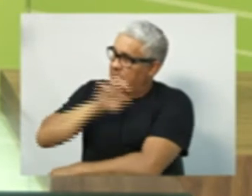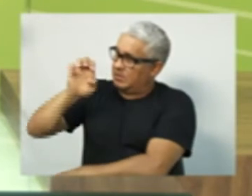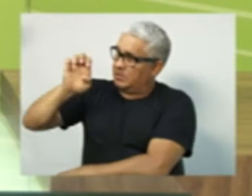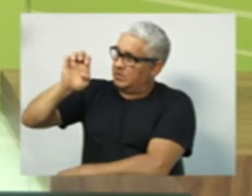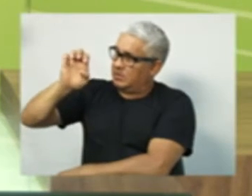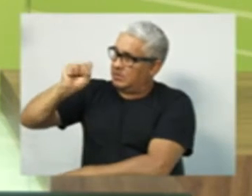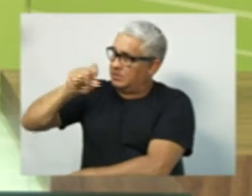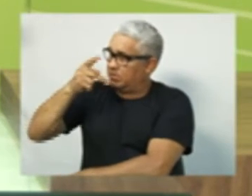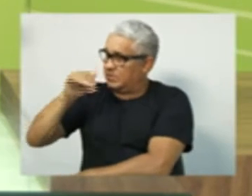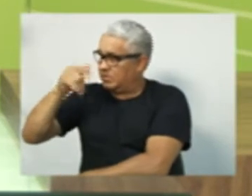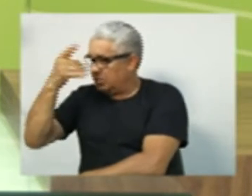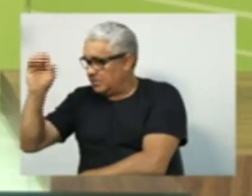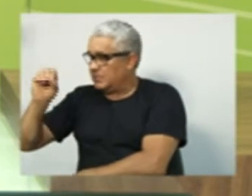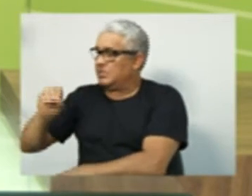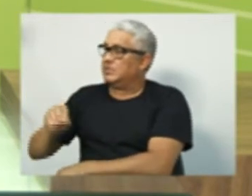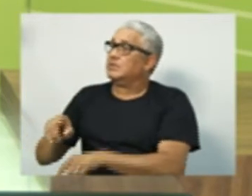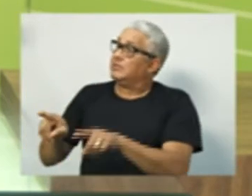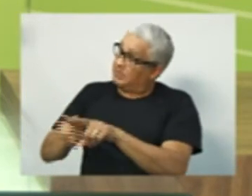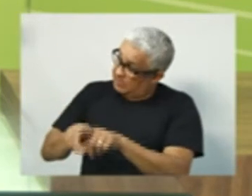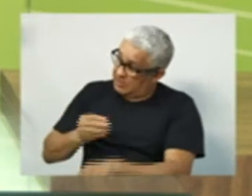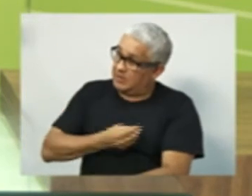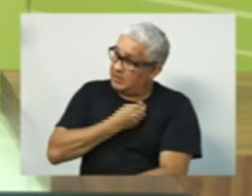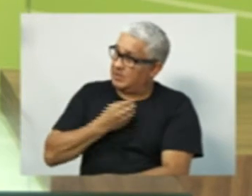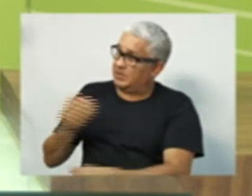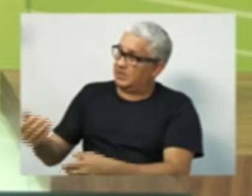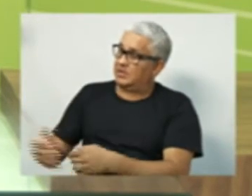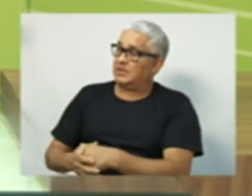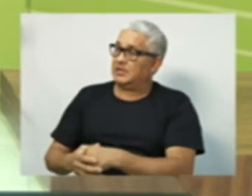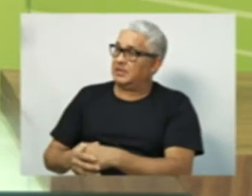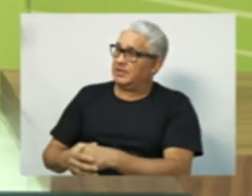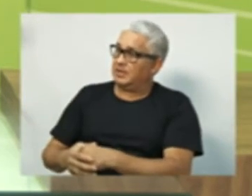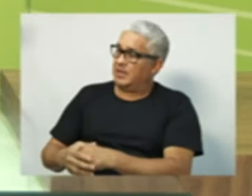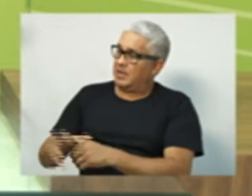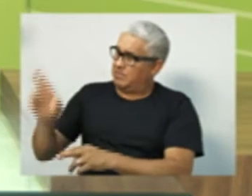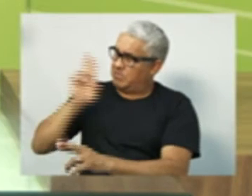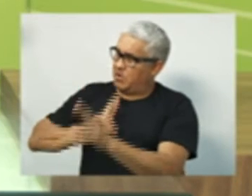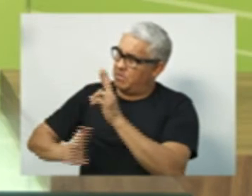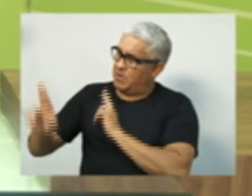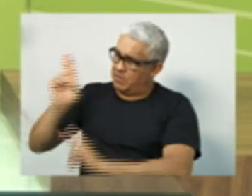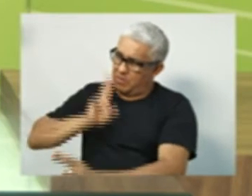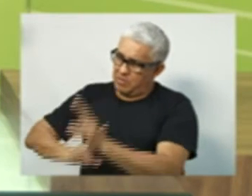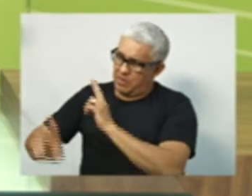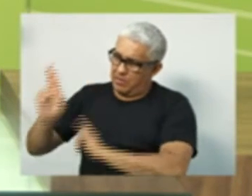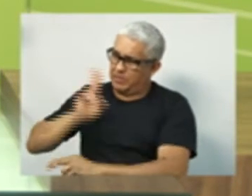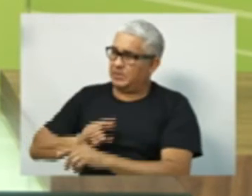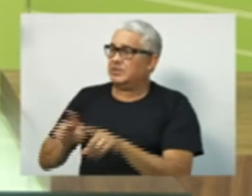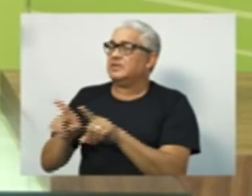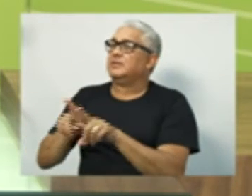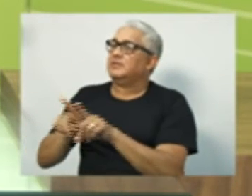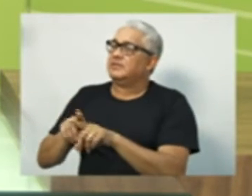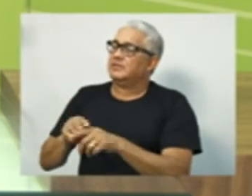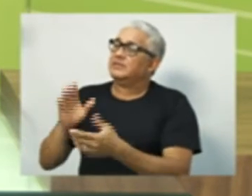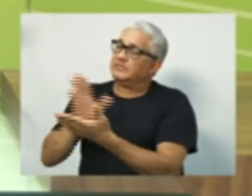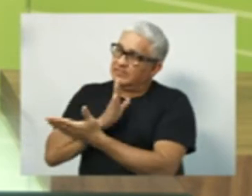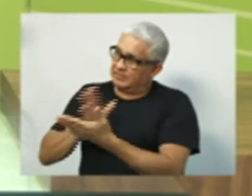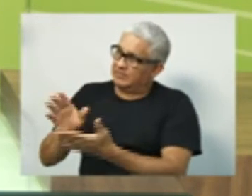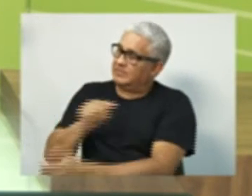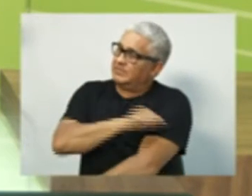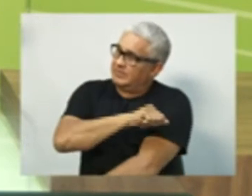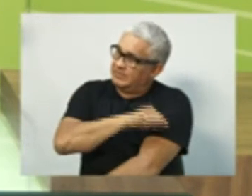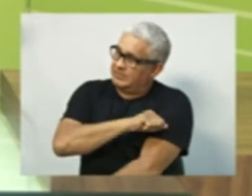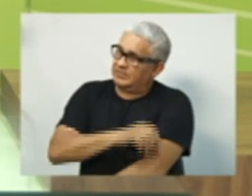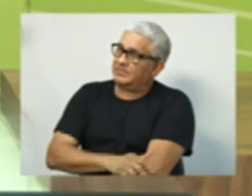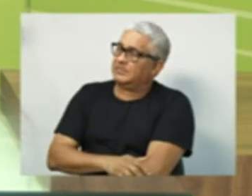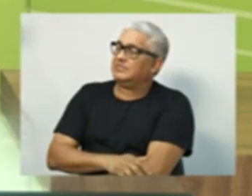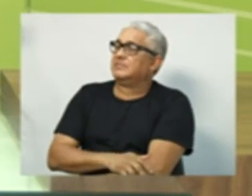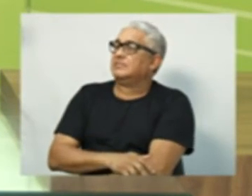Espigão do Oeste também estão aqui, participaram, mandaram as suas respostas. Vamos aqui mais alguns alunos, né?